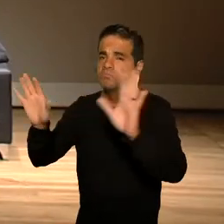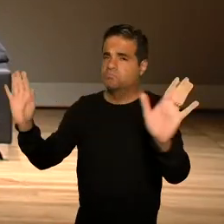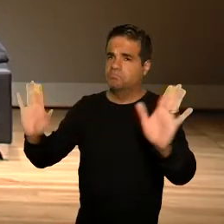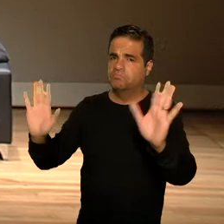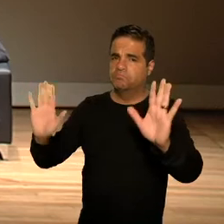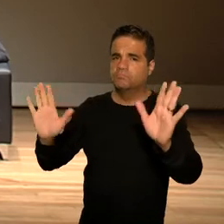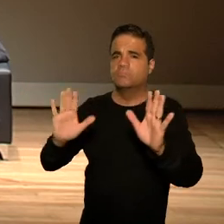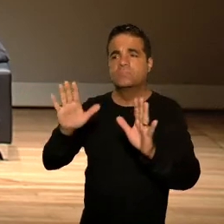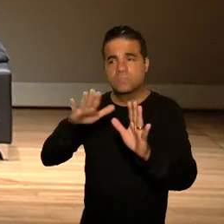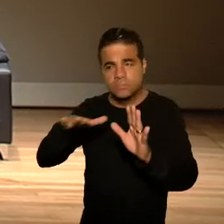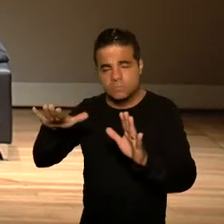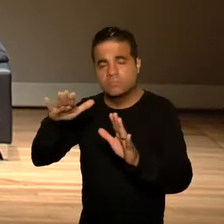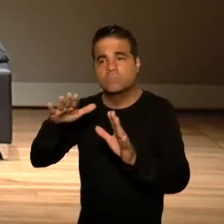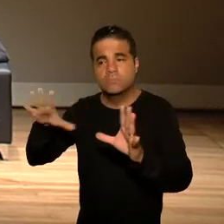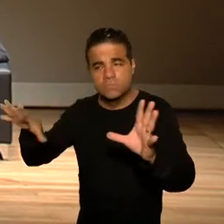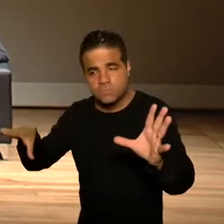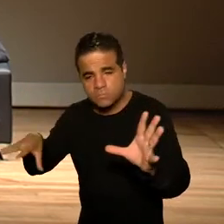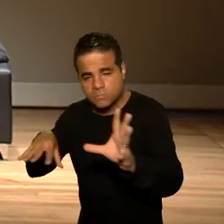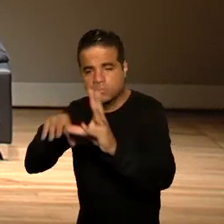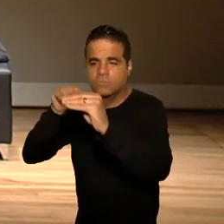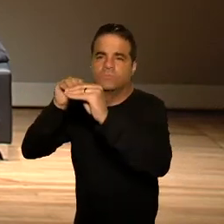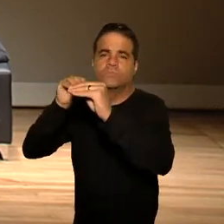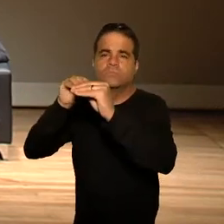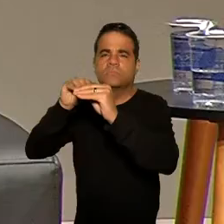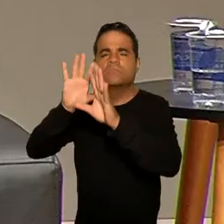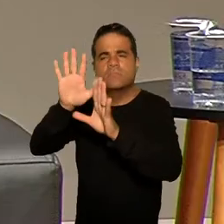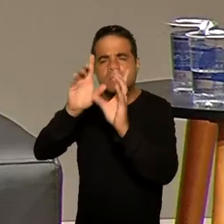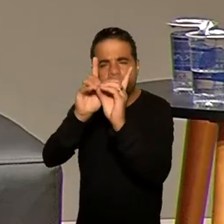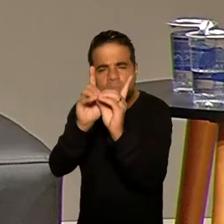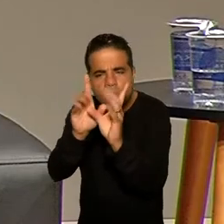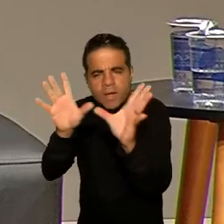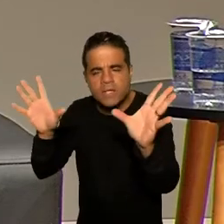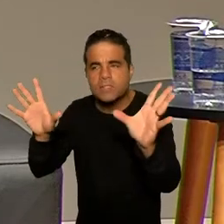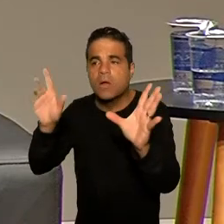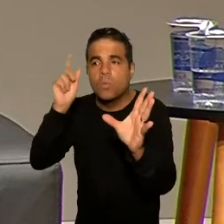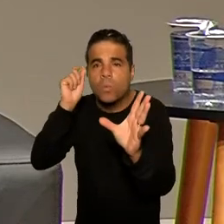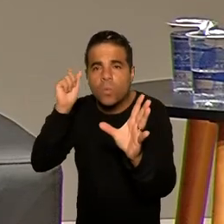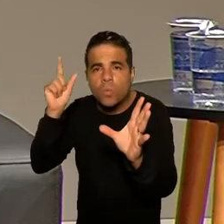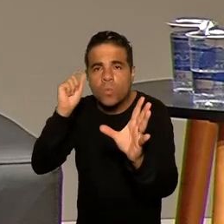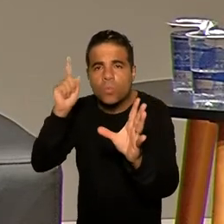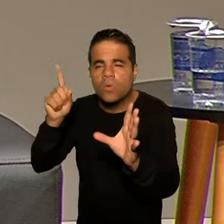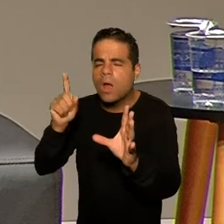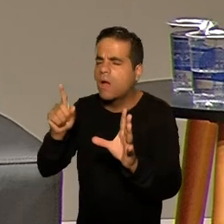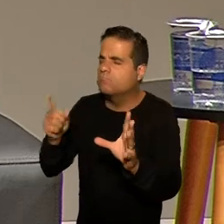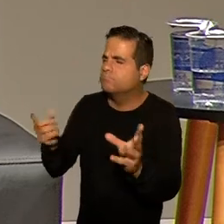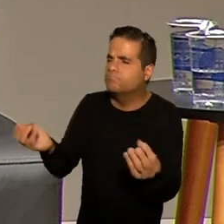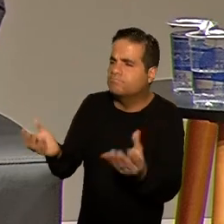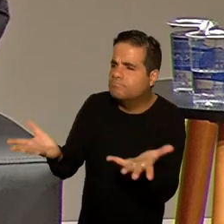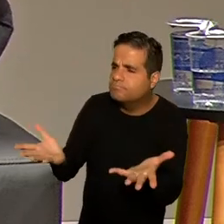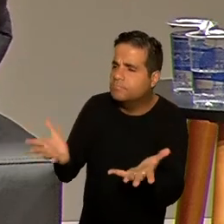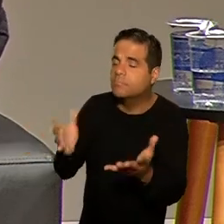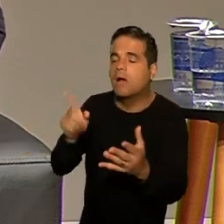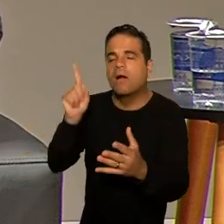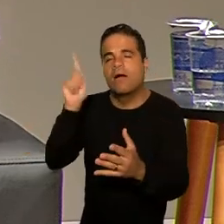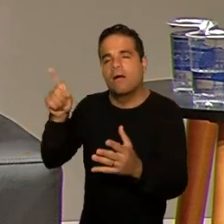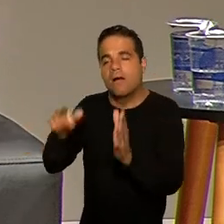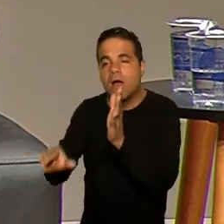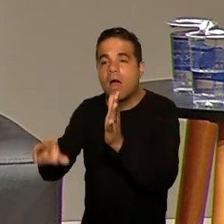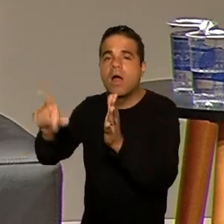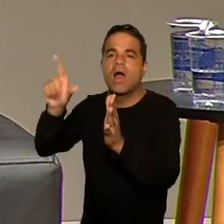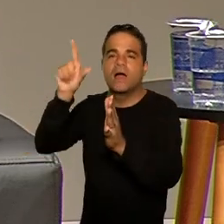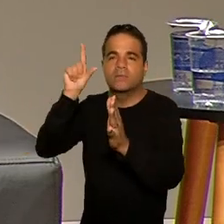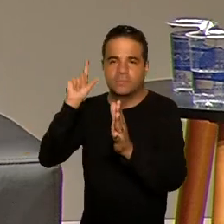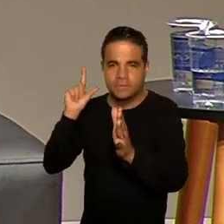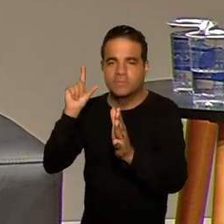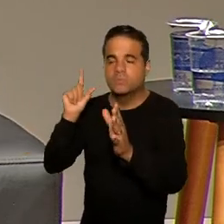ao contrário eles são complementares mas a democracia cultural vai entender esses que antes a gente